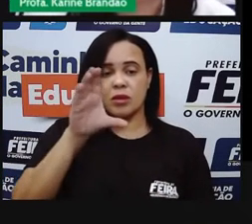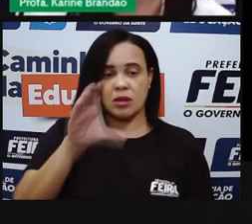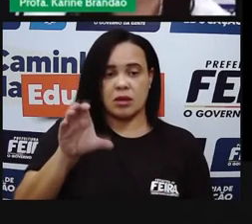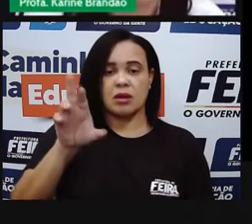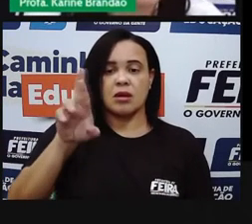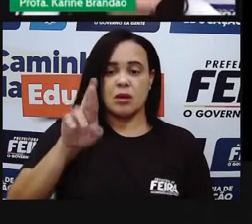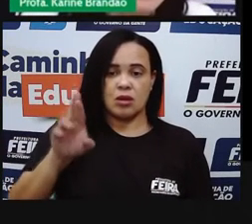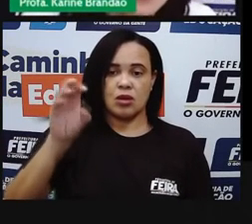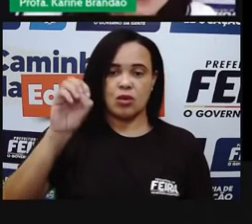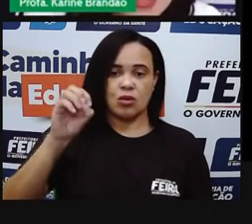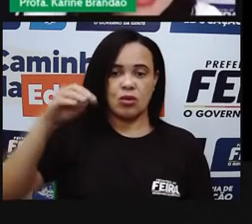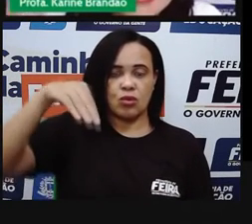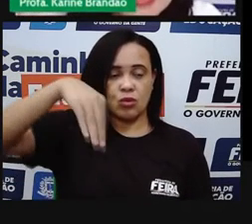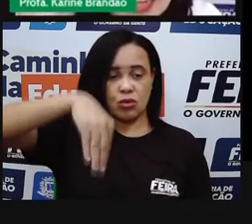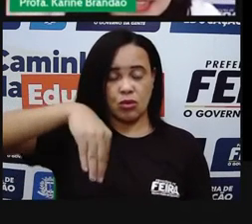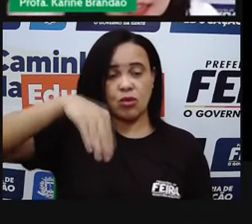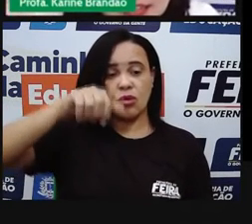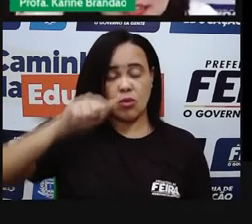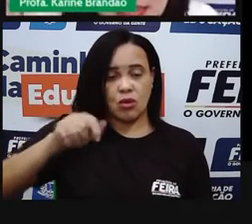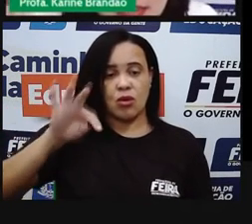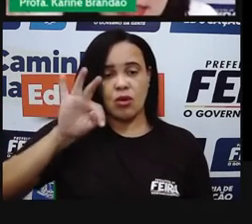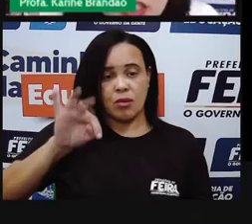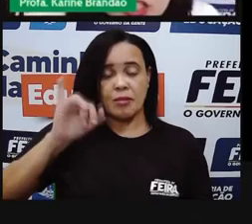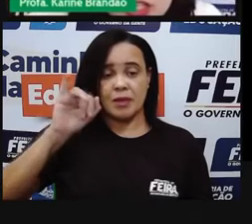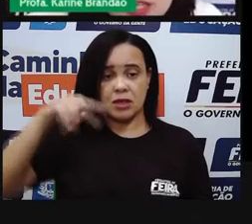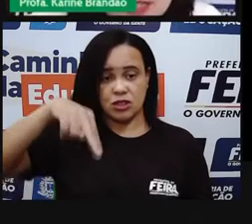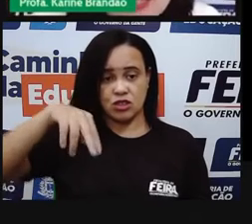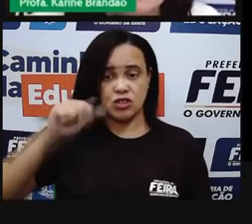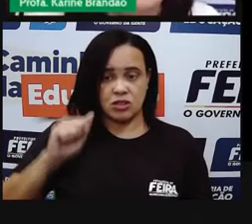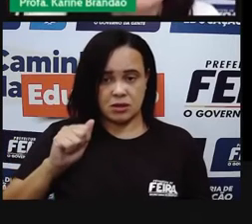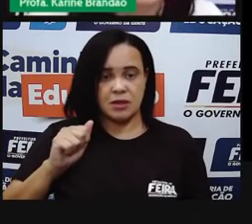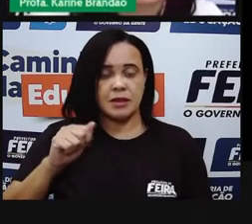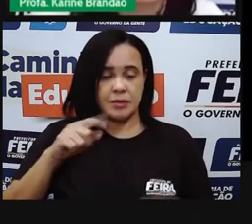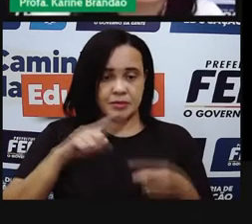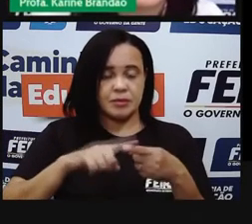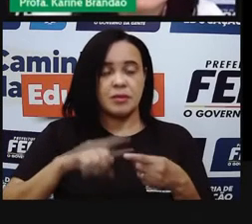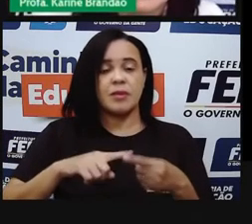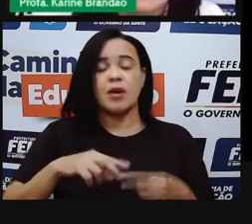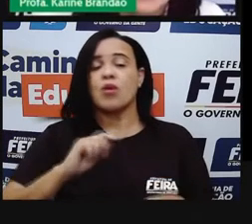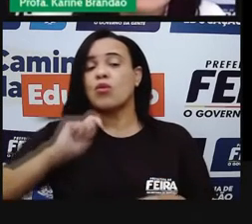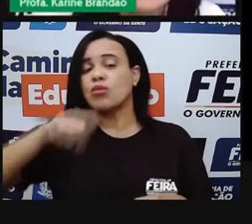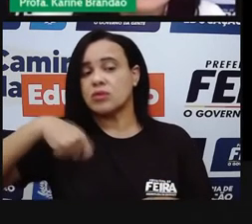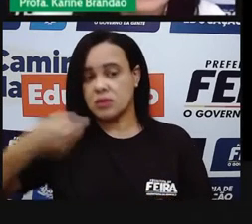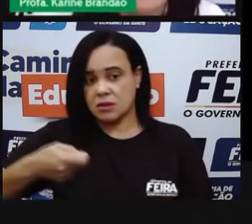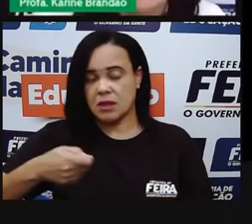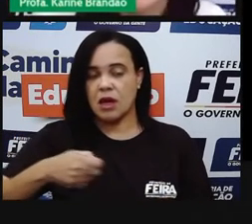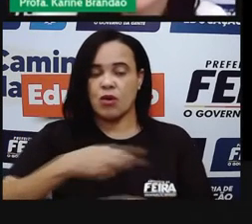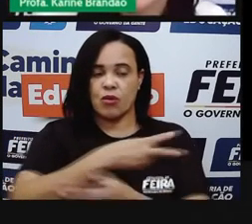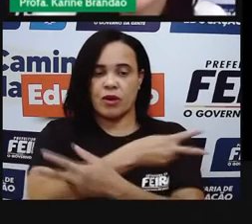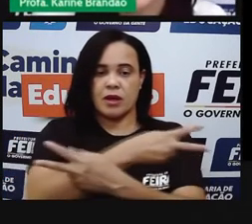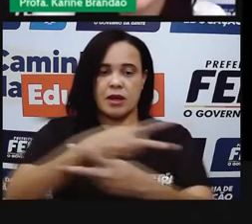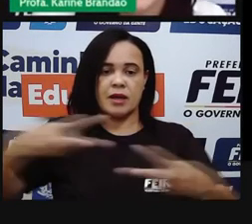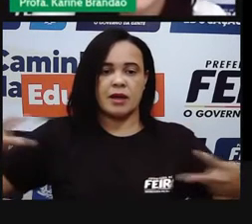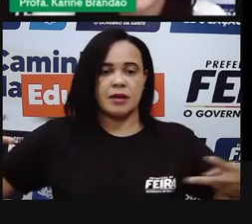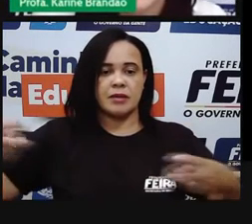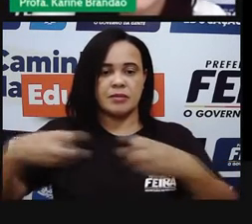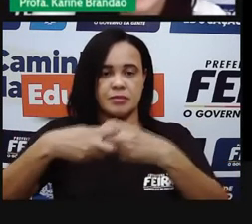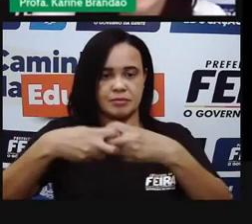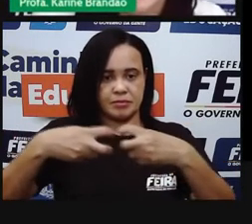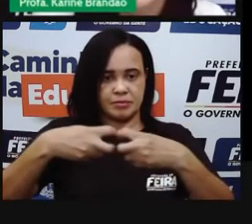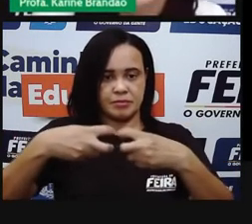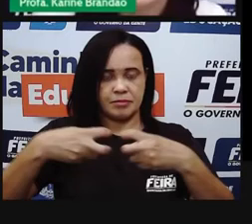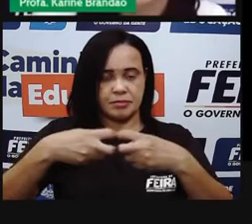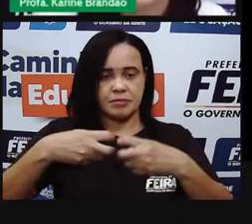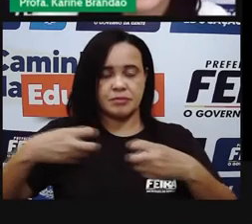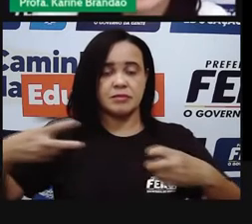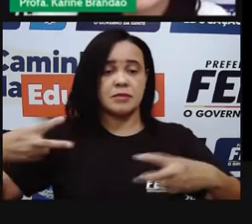bastante para formar como aquelas letrinhas, né? Aquele X, vamos dizer assim, aí é o cromossomo que é o que está aqui nessa